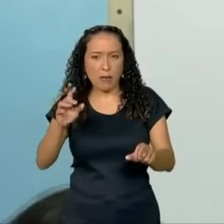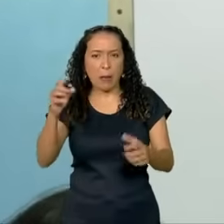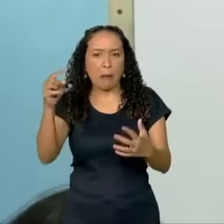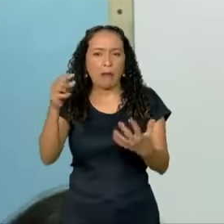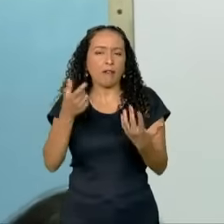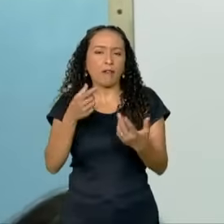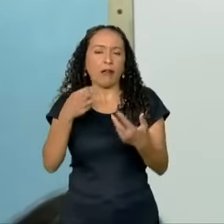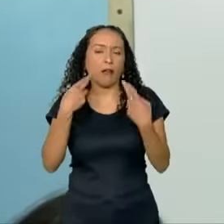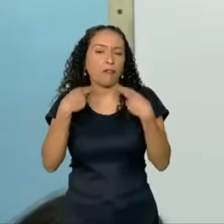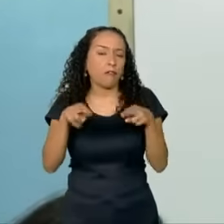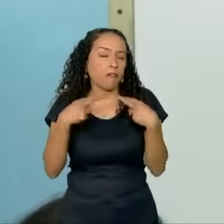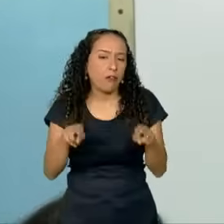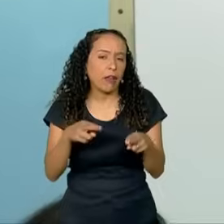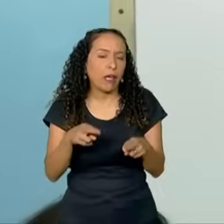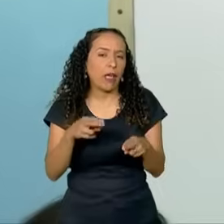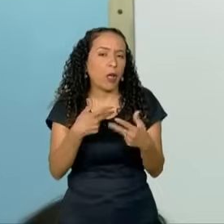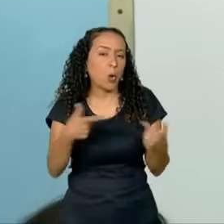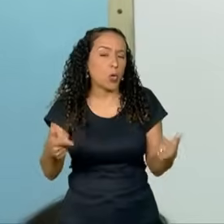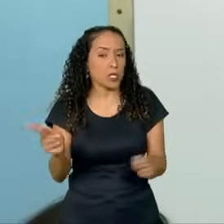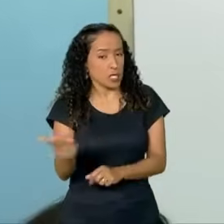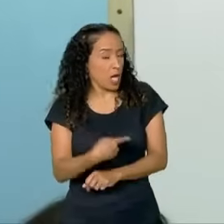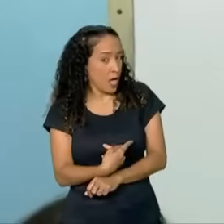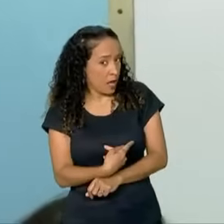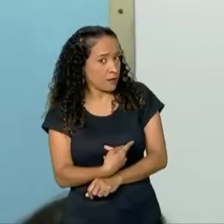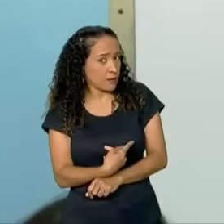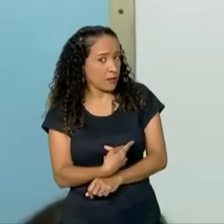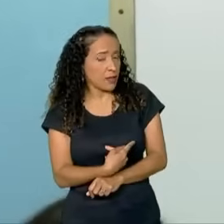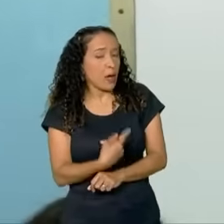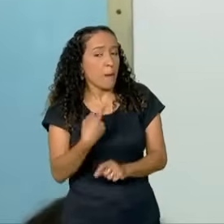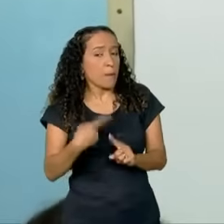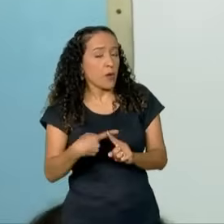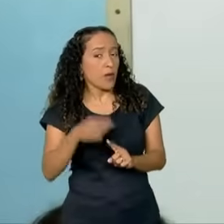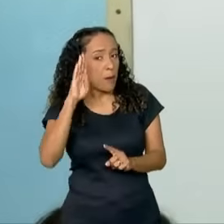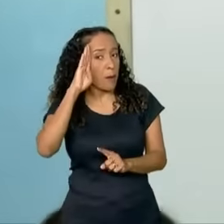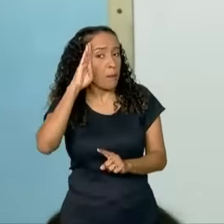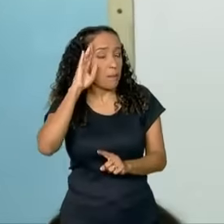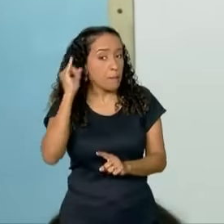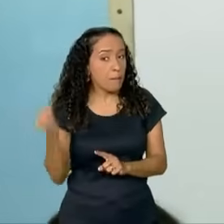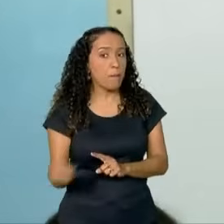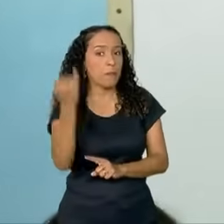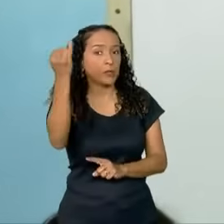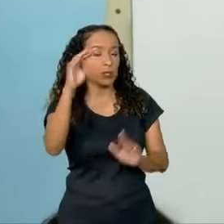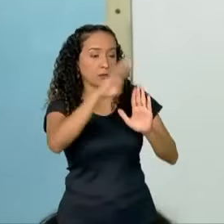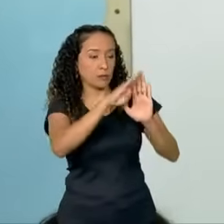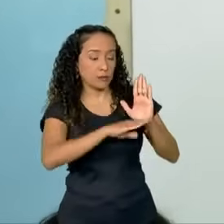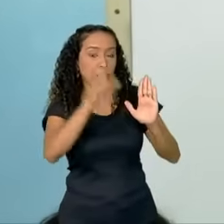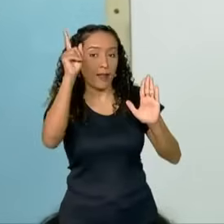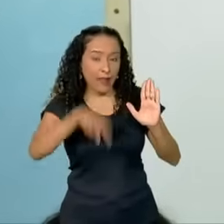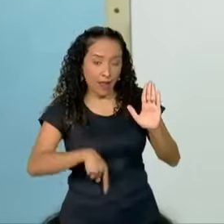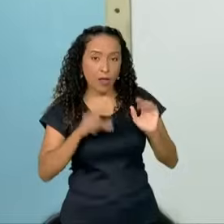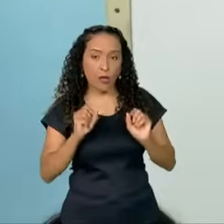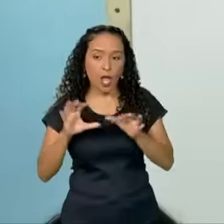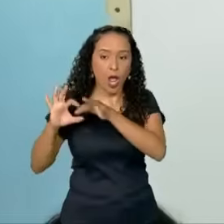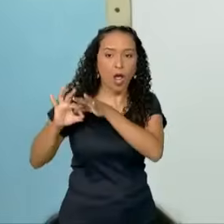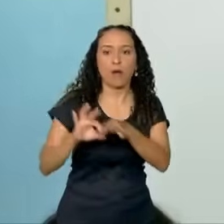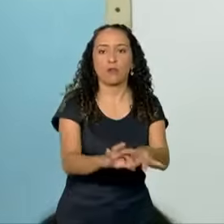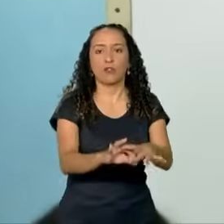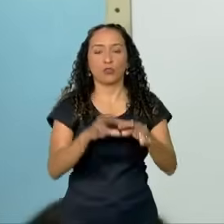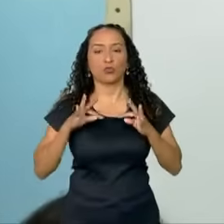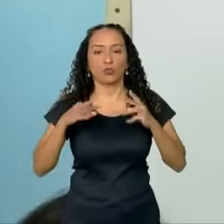pautando aquilo que não deve ser a pauta. A pauta é a união de todos em benefício da maioria da sociedade ou de toda a